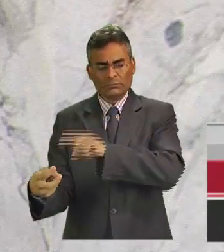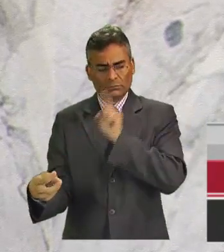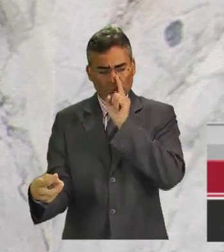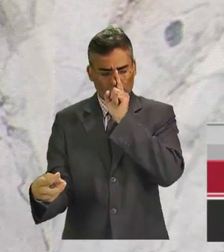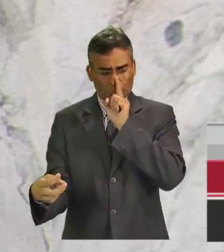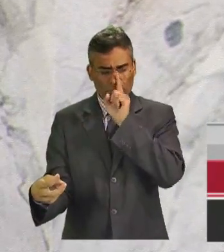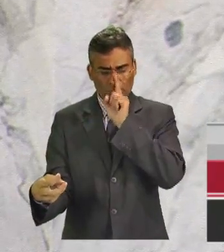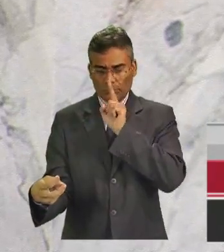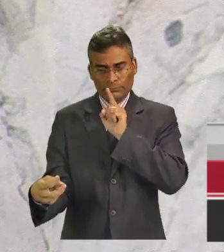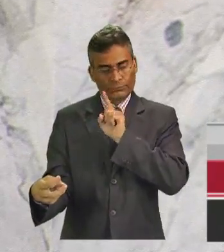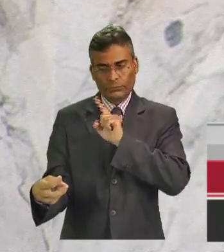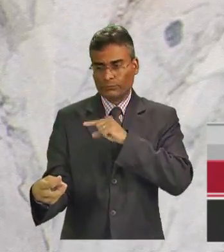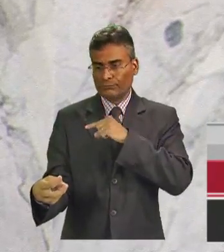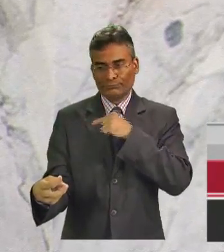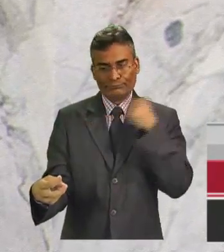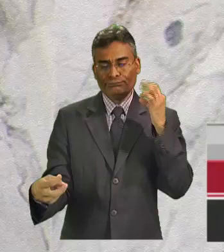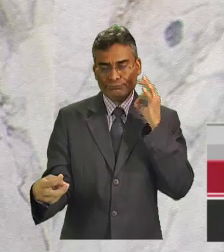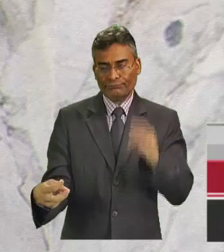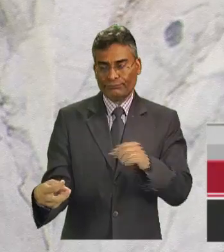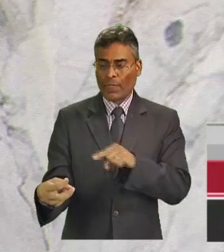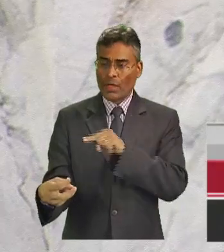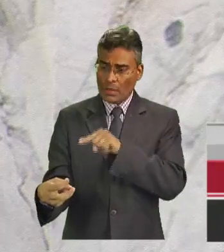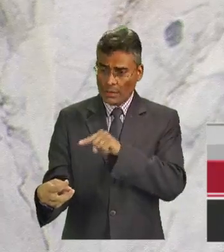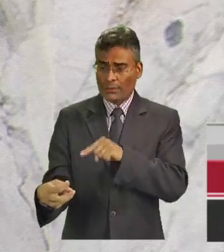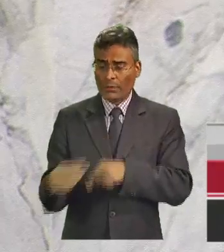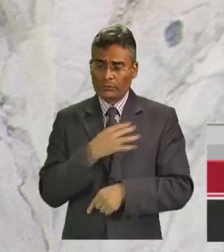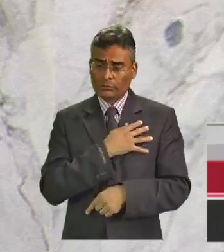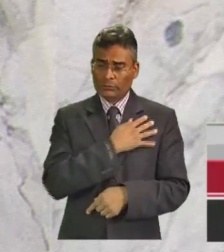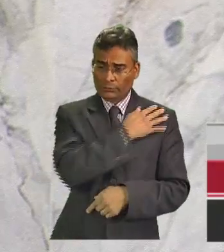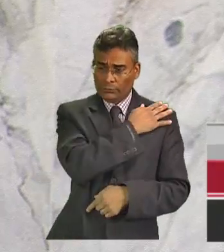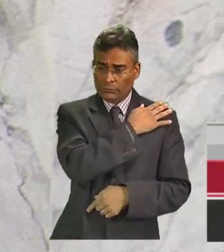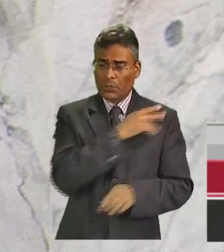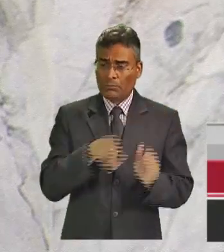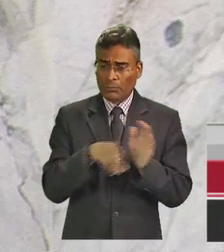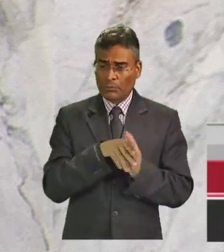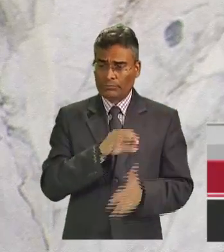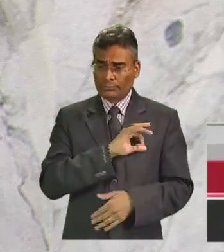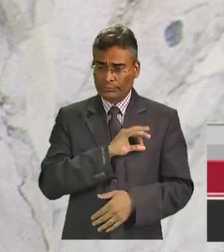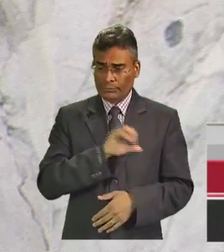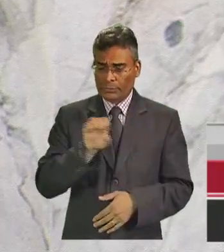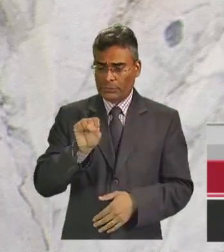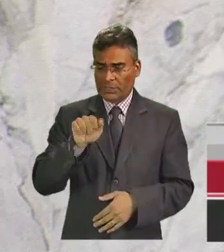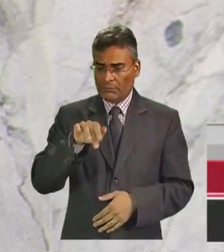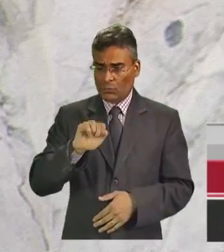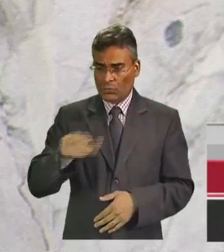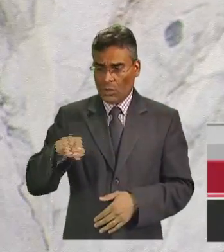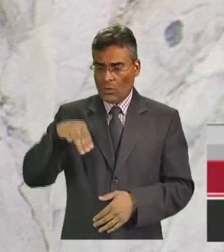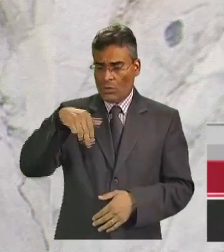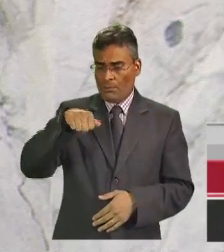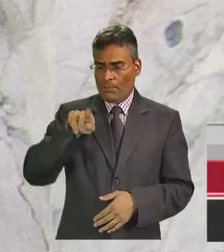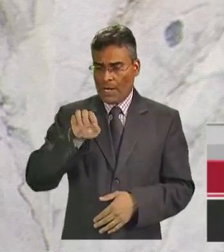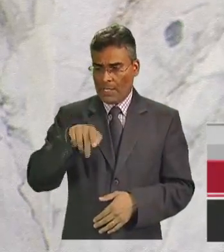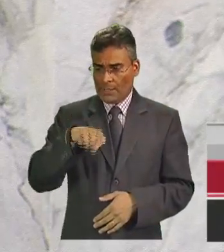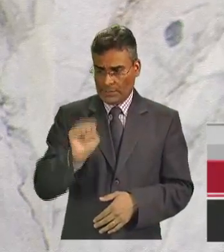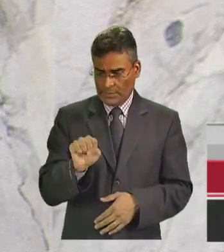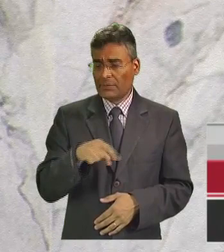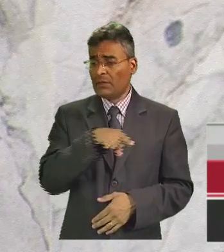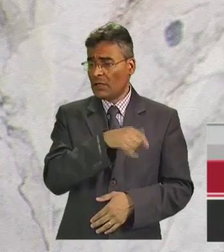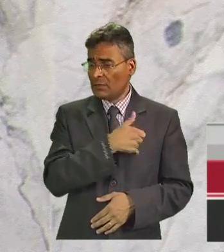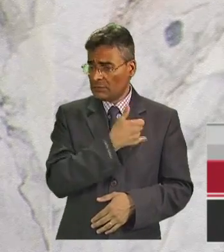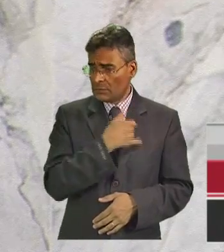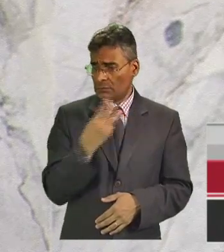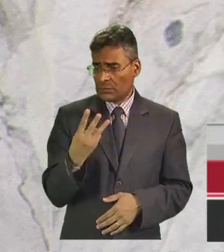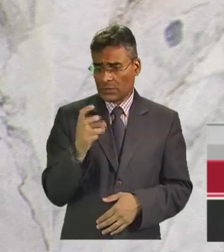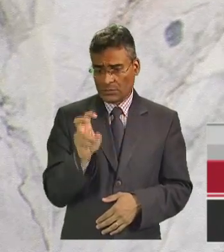ele não resistiu e faleceu. O sargento da Polícia Militar, Samuel Marques Ambrósio, de